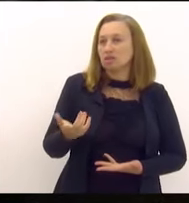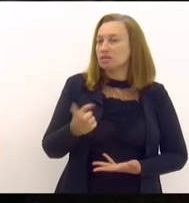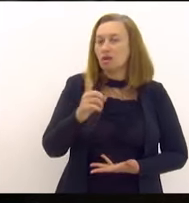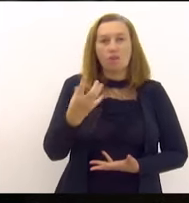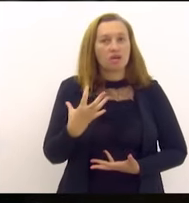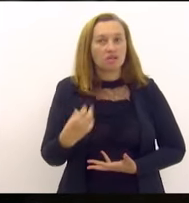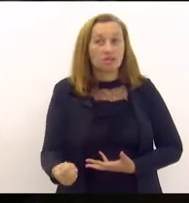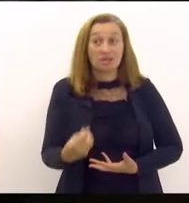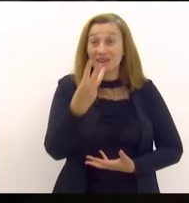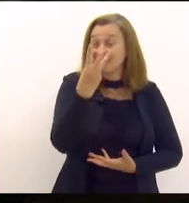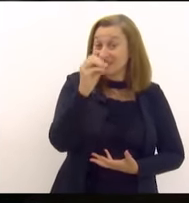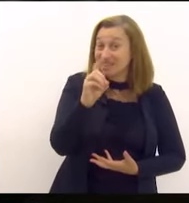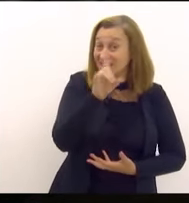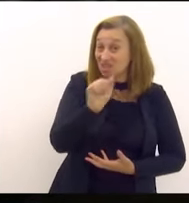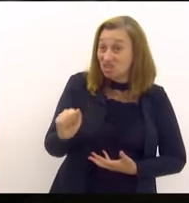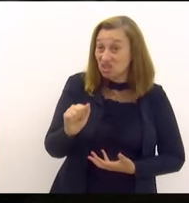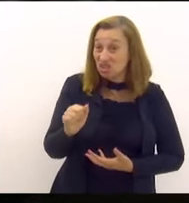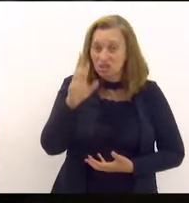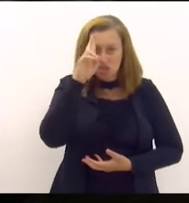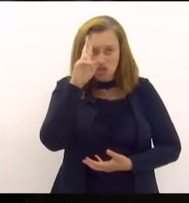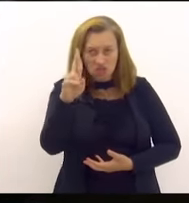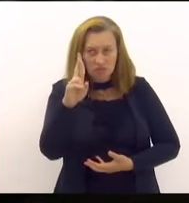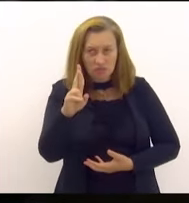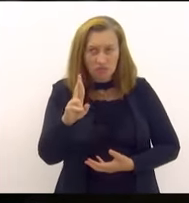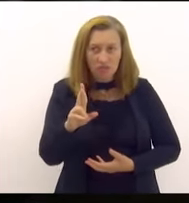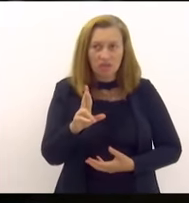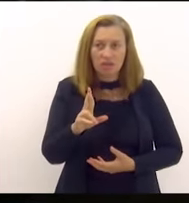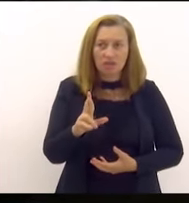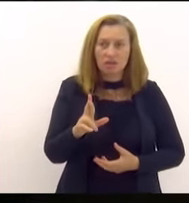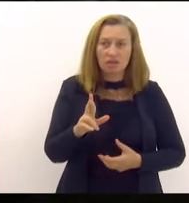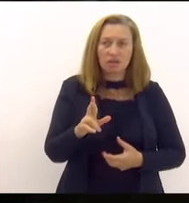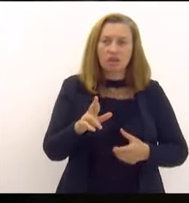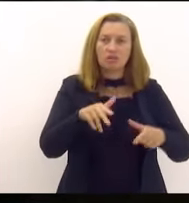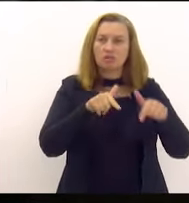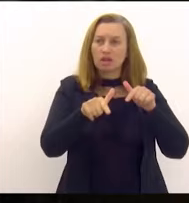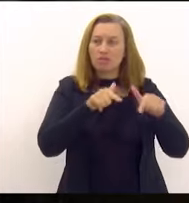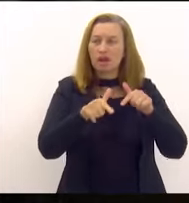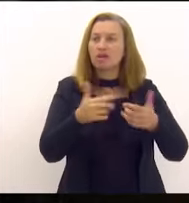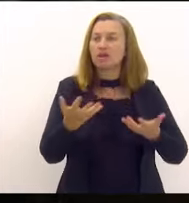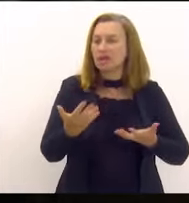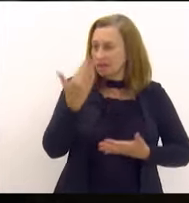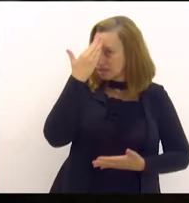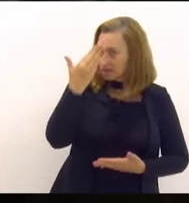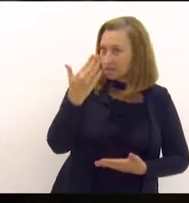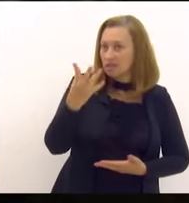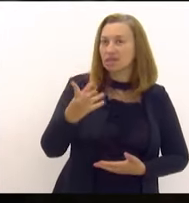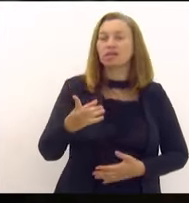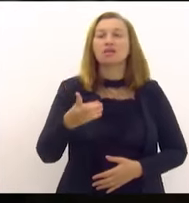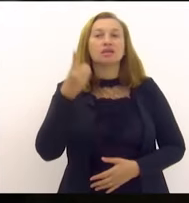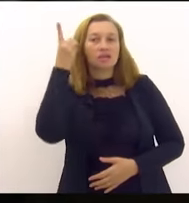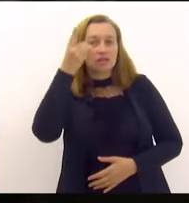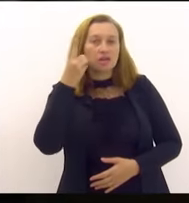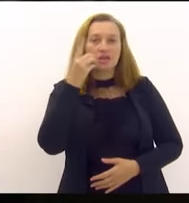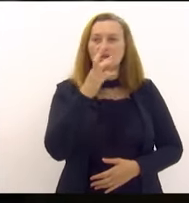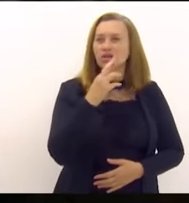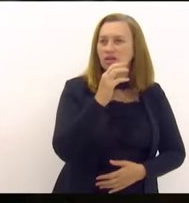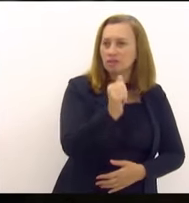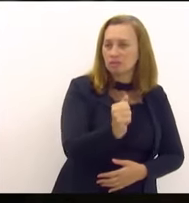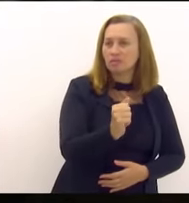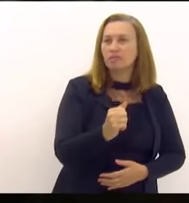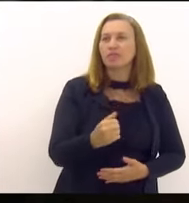o cargo de chefia. Quero agradecer também ao deputado Rodrigo Amorim, que aceitou aqui a